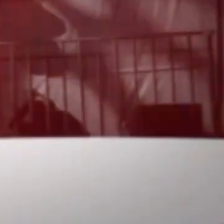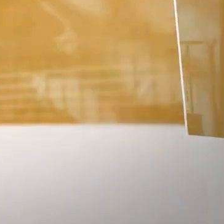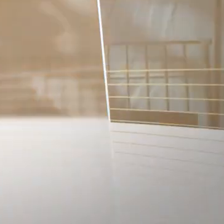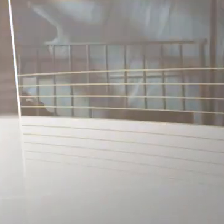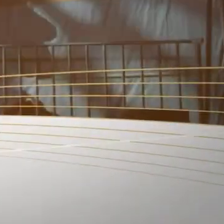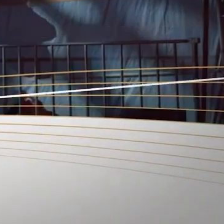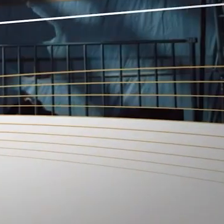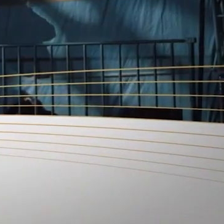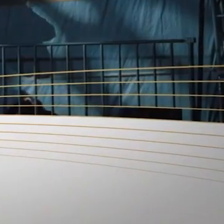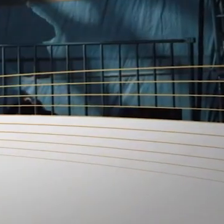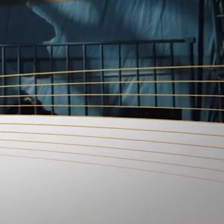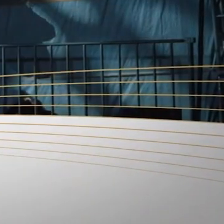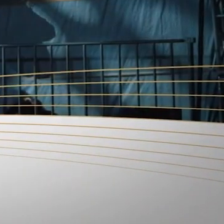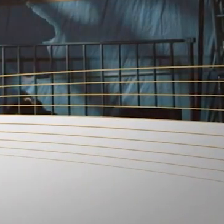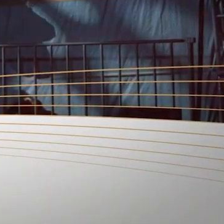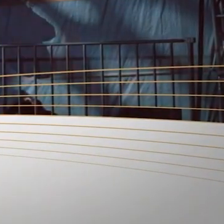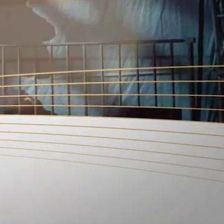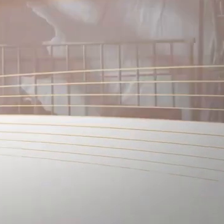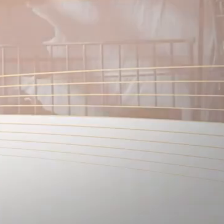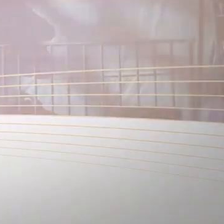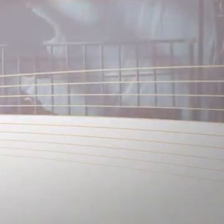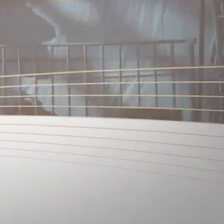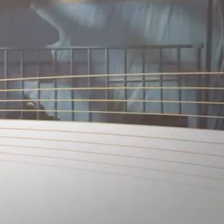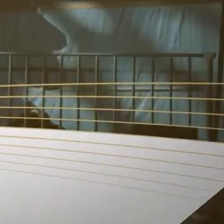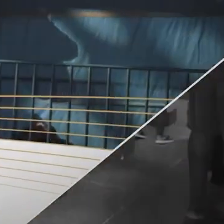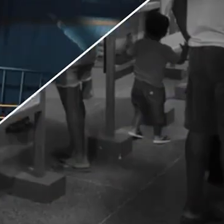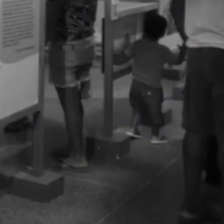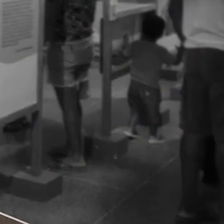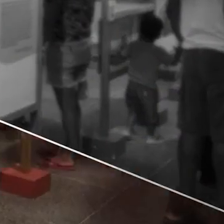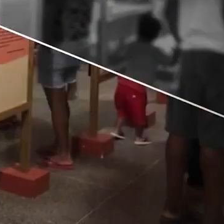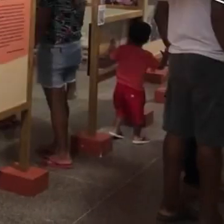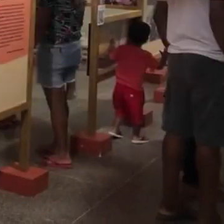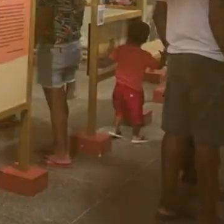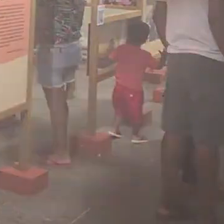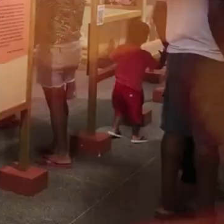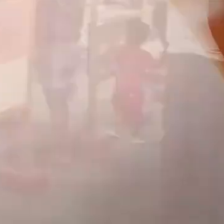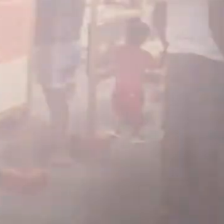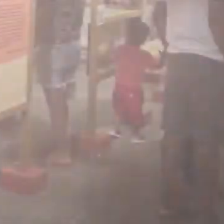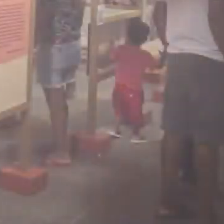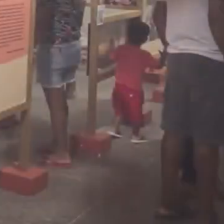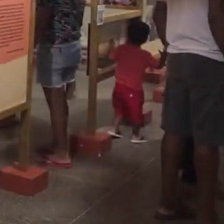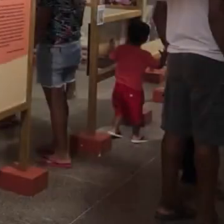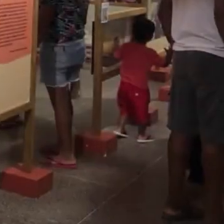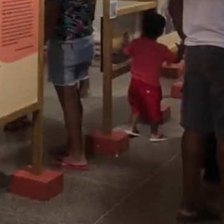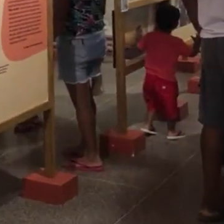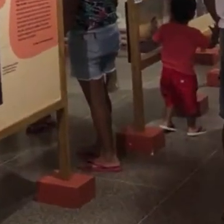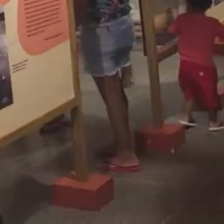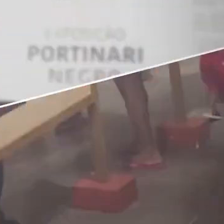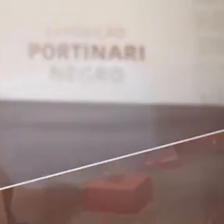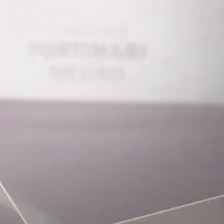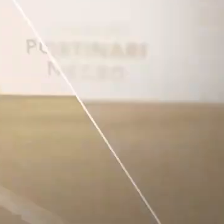Mariana Leles, Camila Tokutsune e Rose Bispo no Sempre um Papo Paracatu. O vídeo se inicia com o